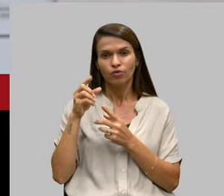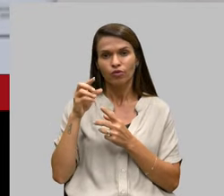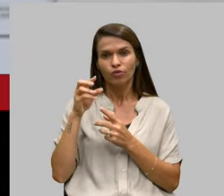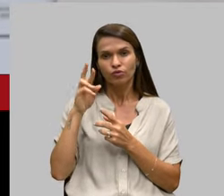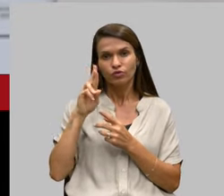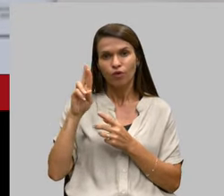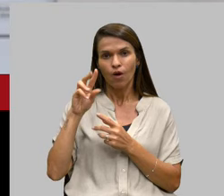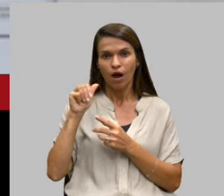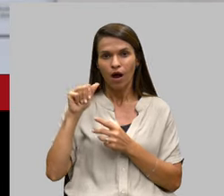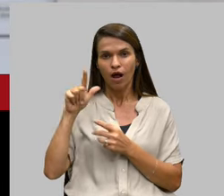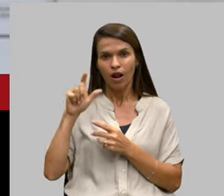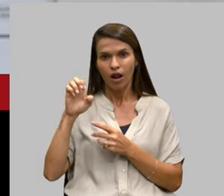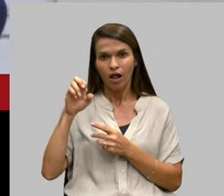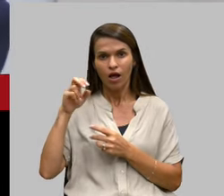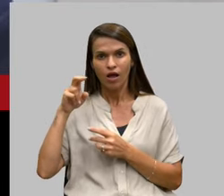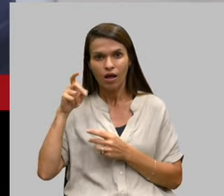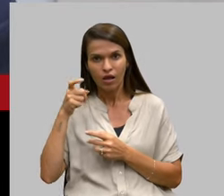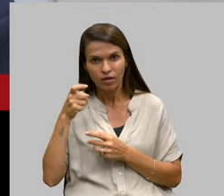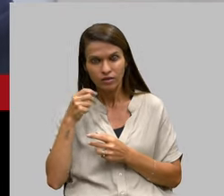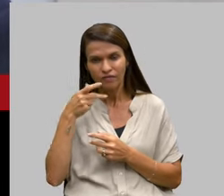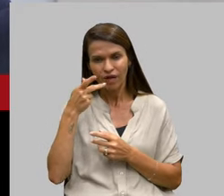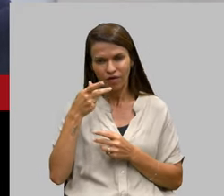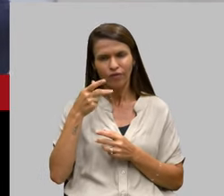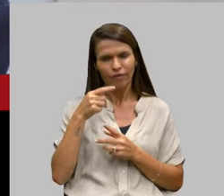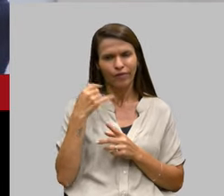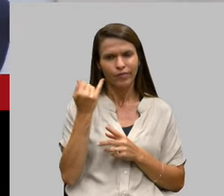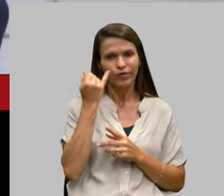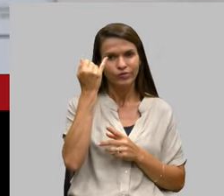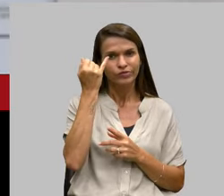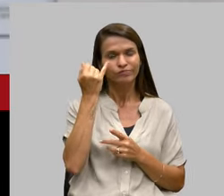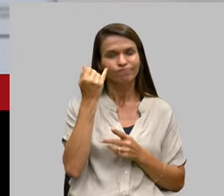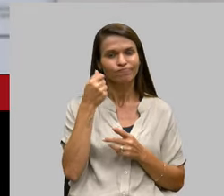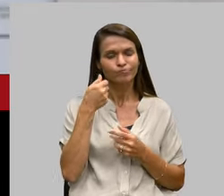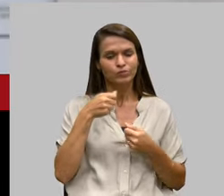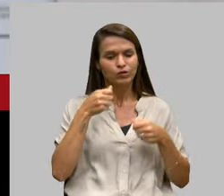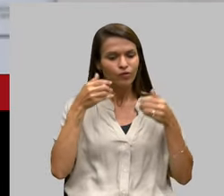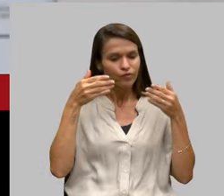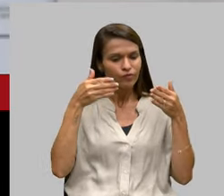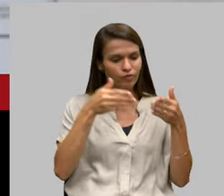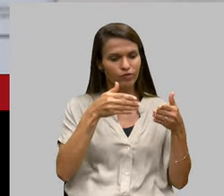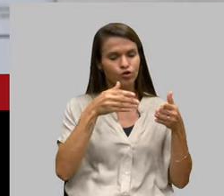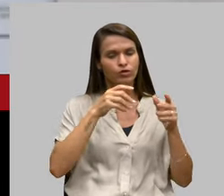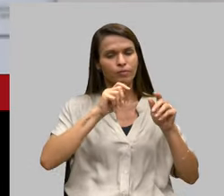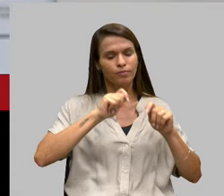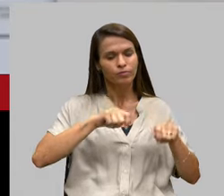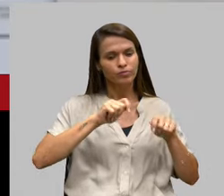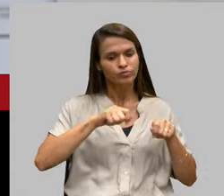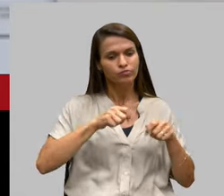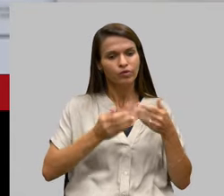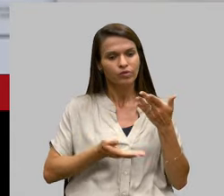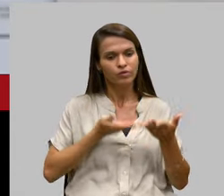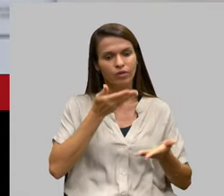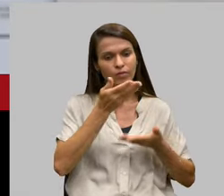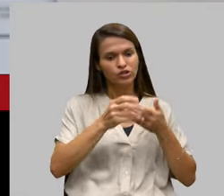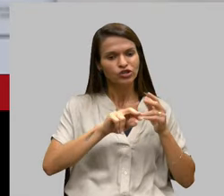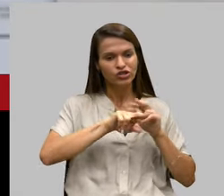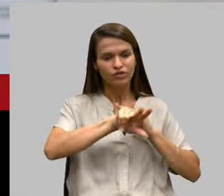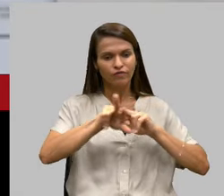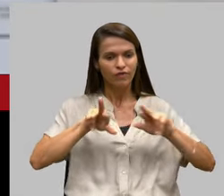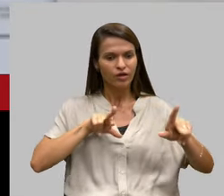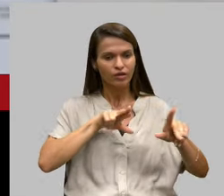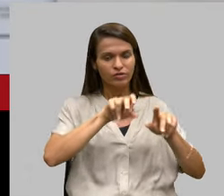e ao fazê-lo a gente precisa aferir o fundo próprio local que permite tratamentos diferenciados de